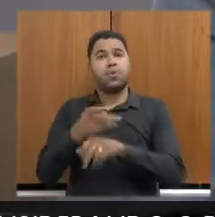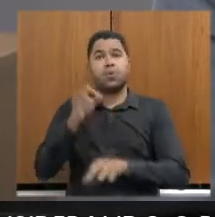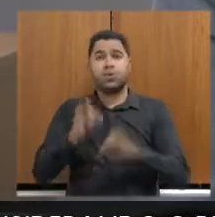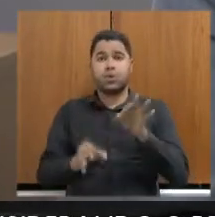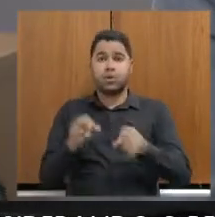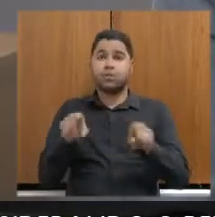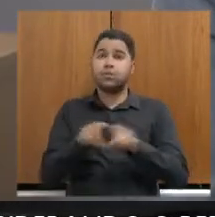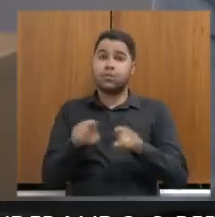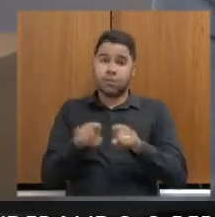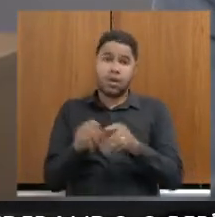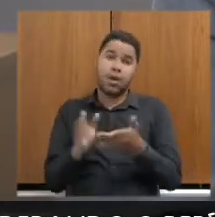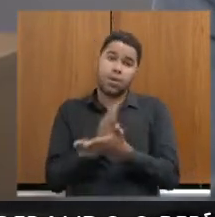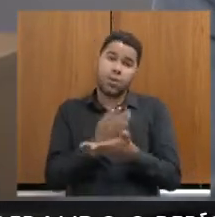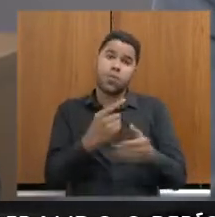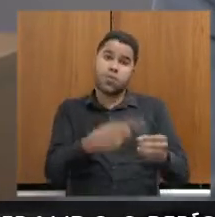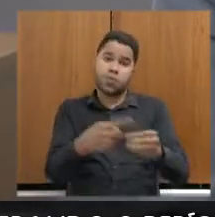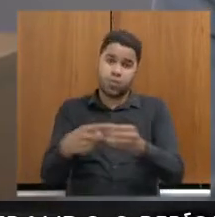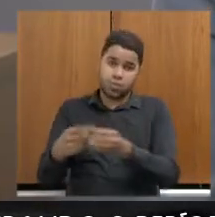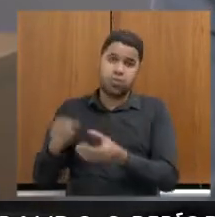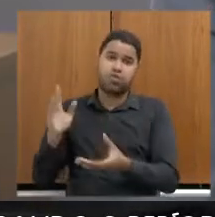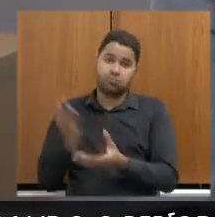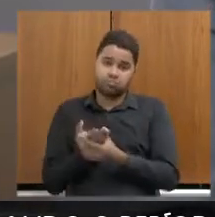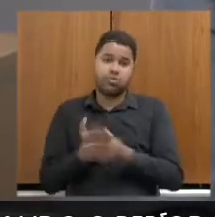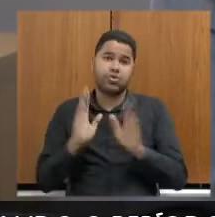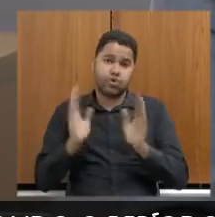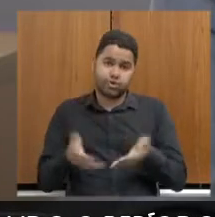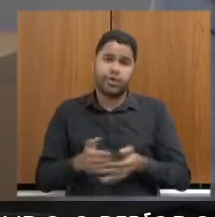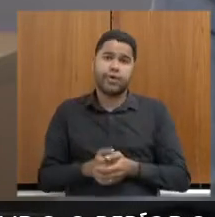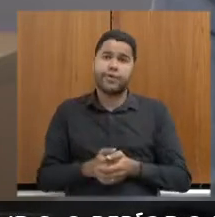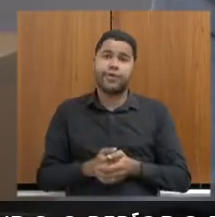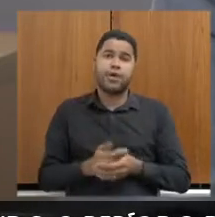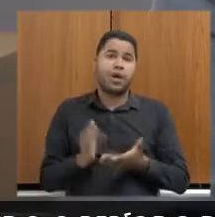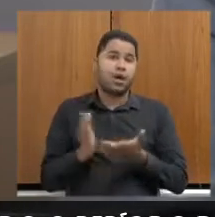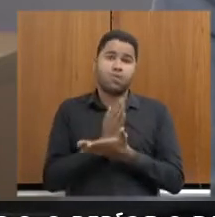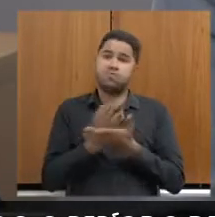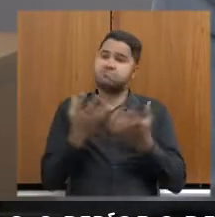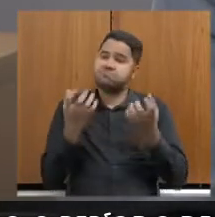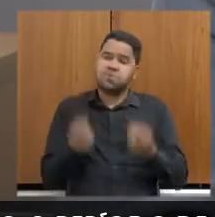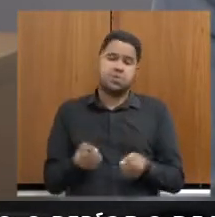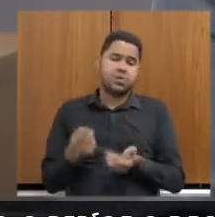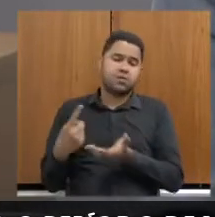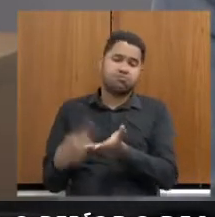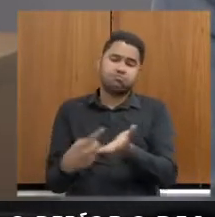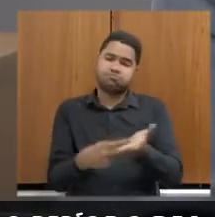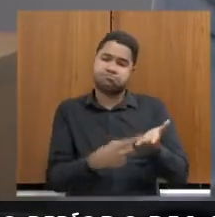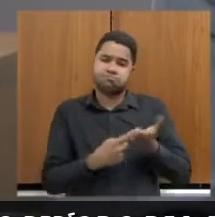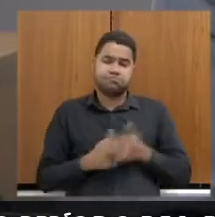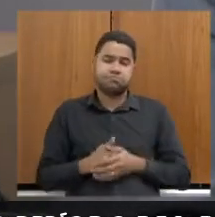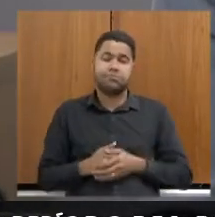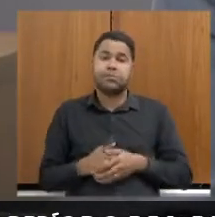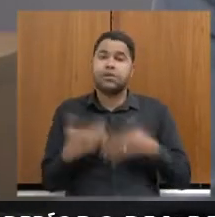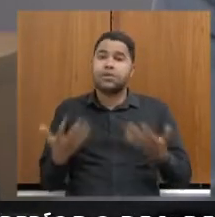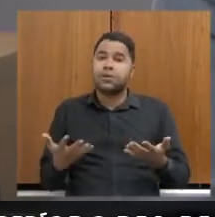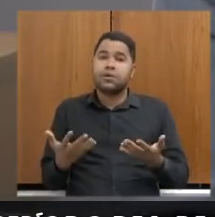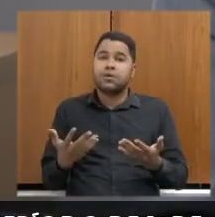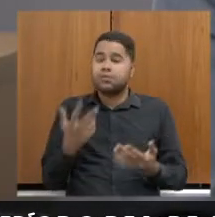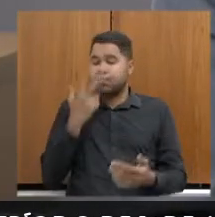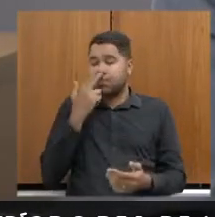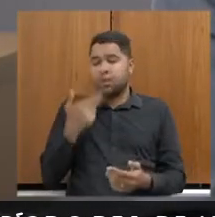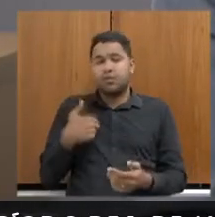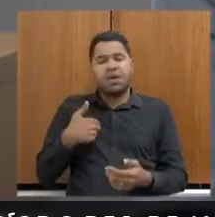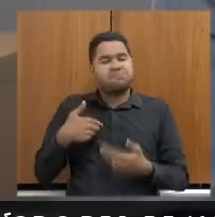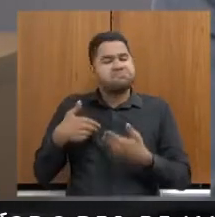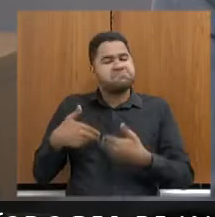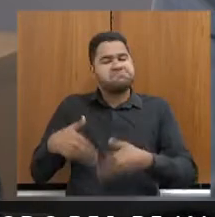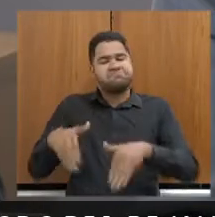muitos municípios ajuizar assim como muitos municípios num né Não aceitaram acordo e simplesmente virar as costas e